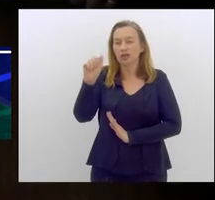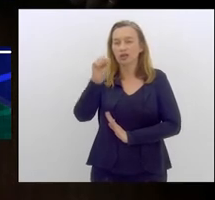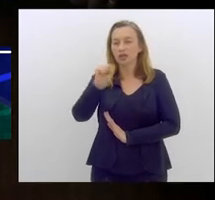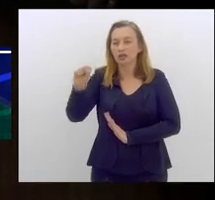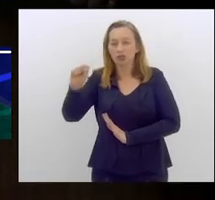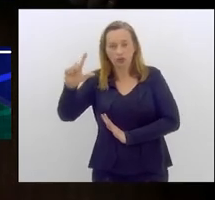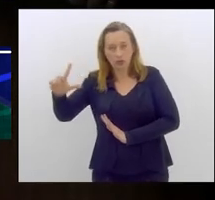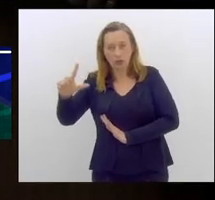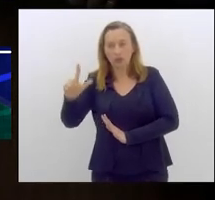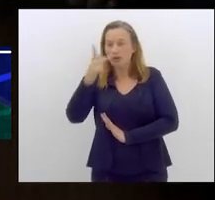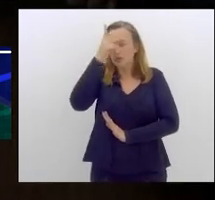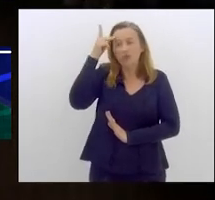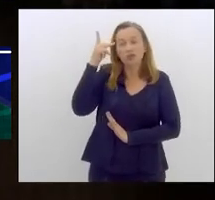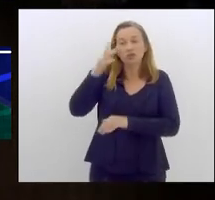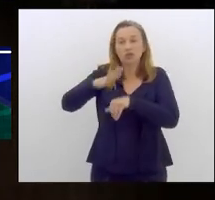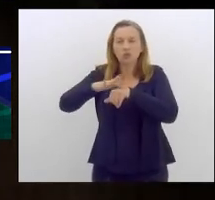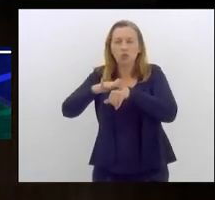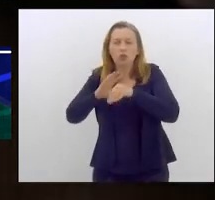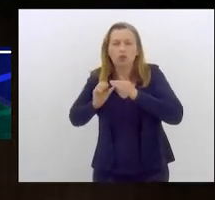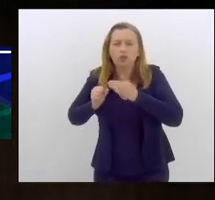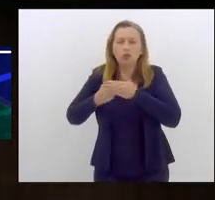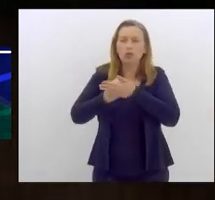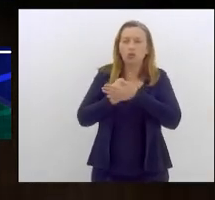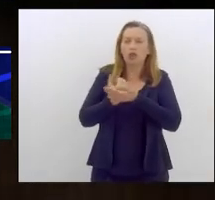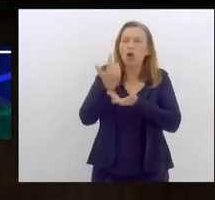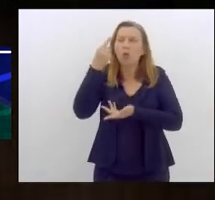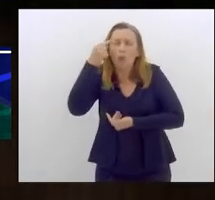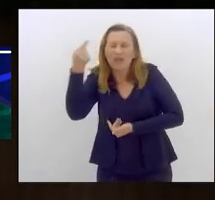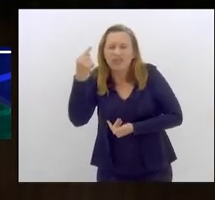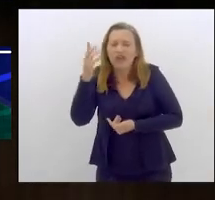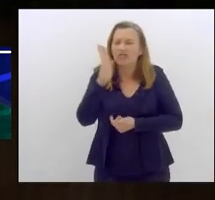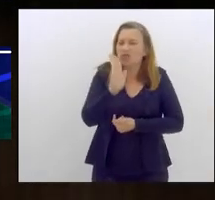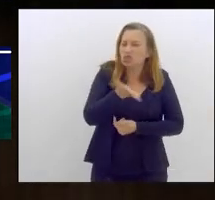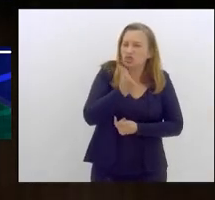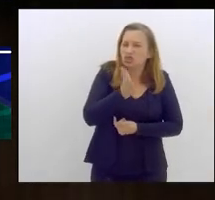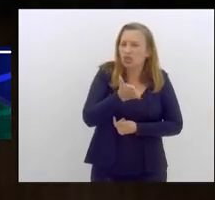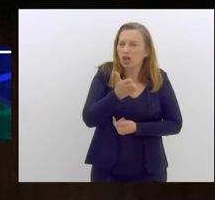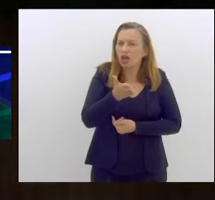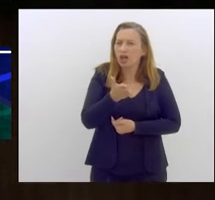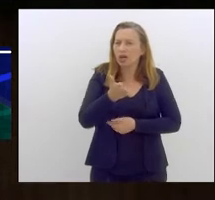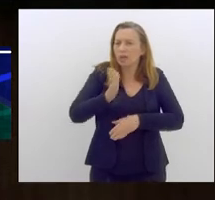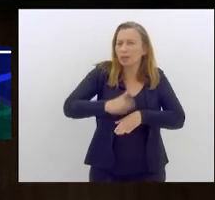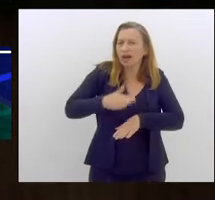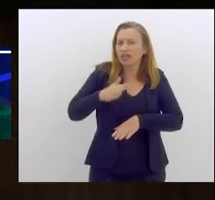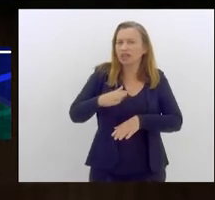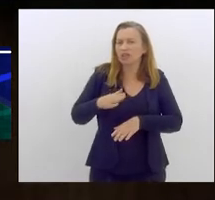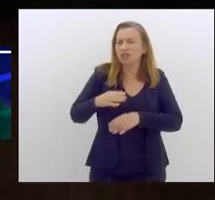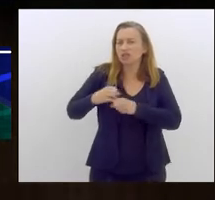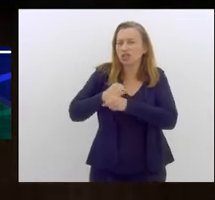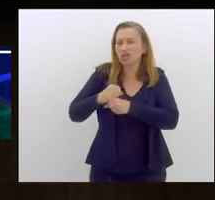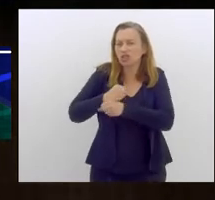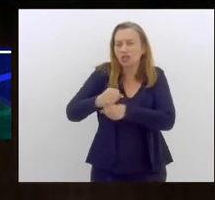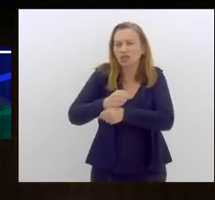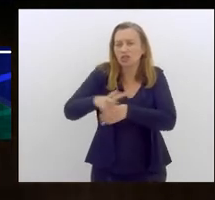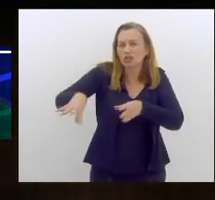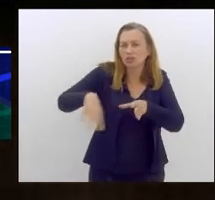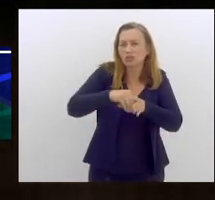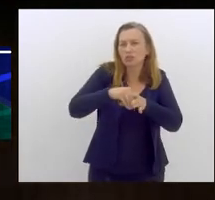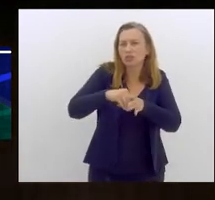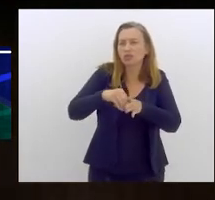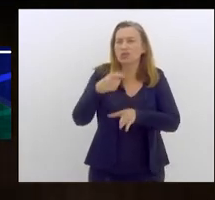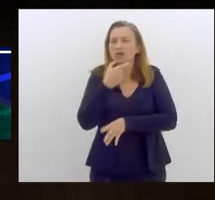síndromes ocultas. É uma ideia que já vem de mais de uma década, introduzida na